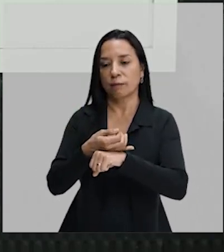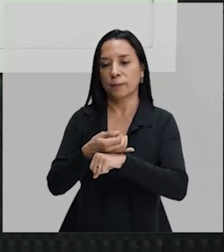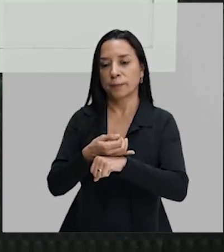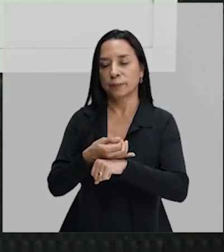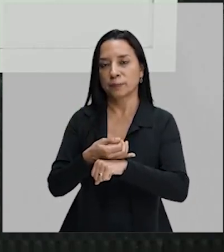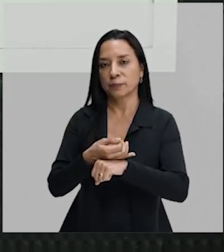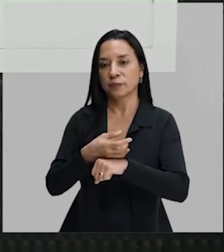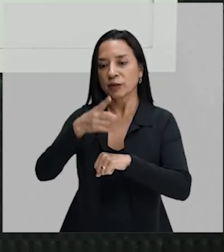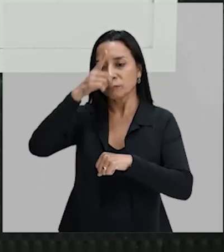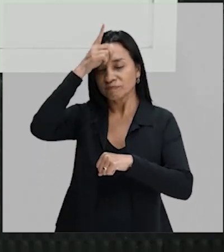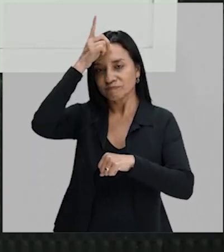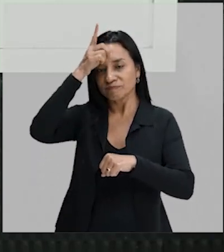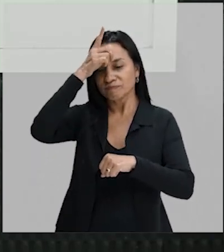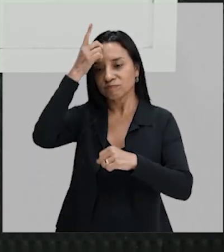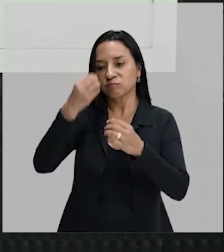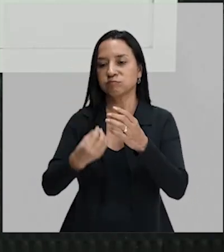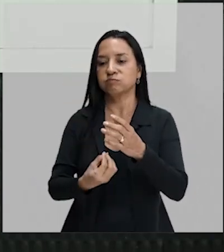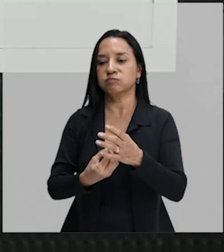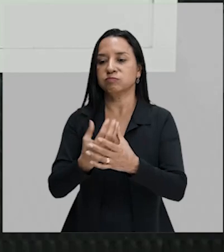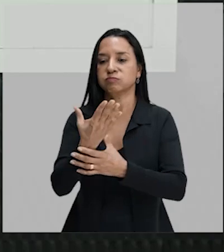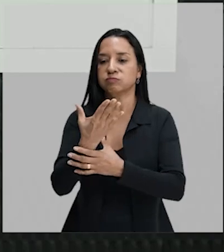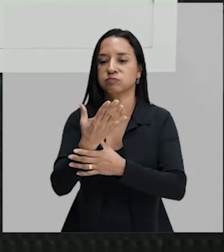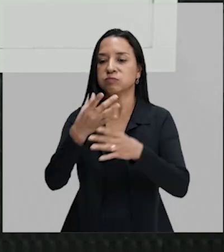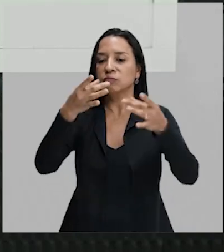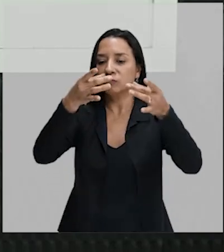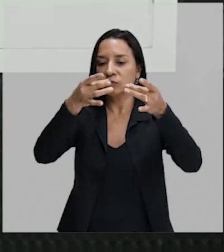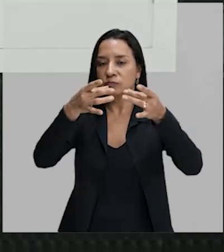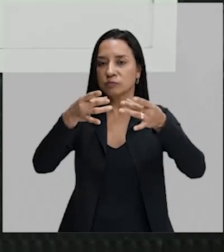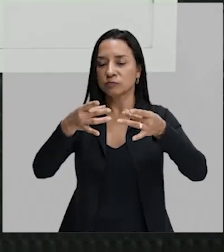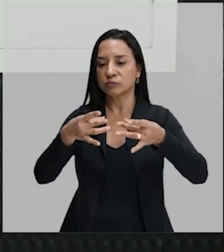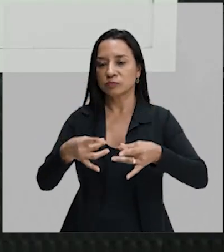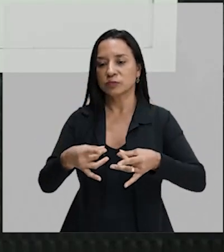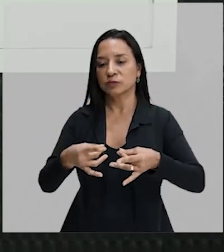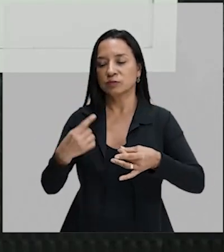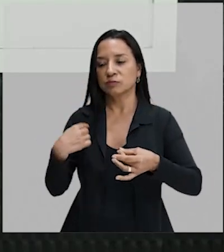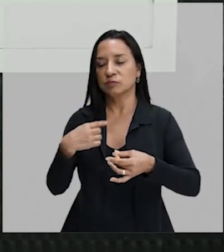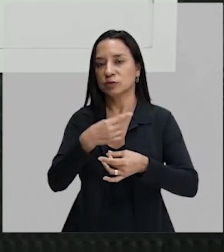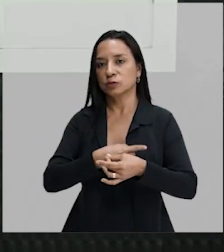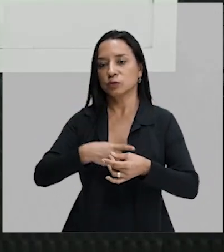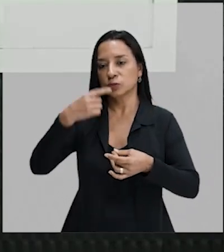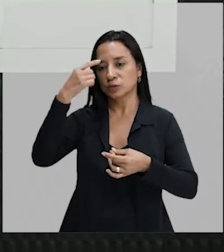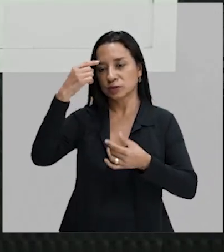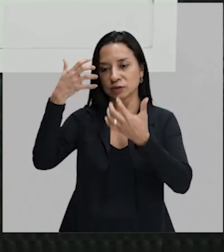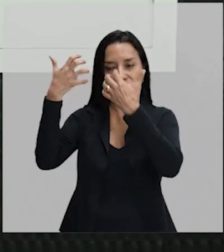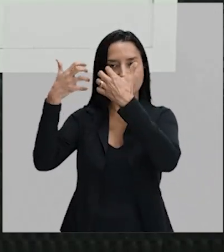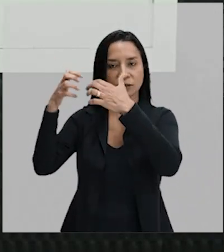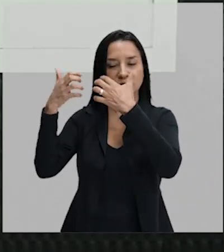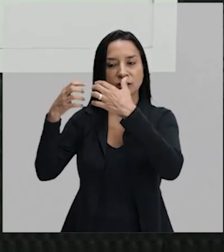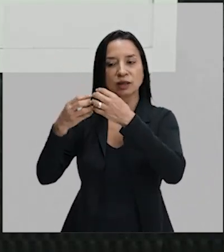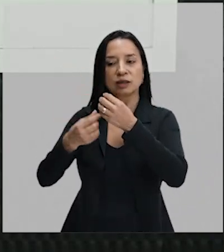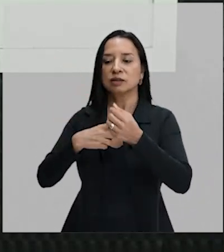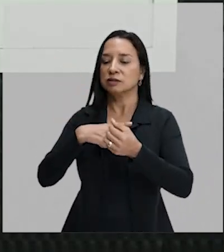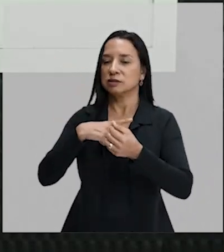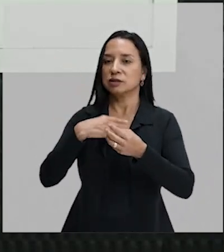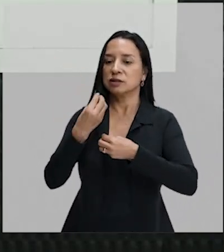a criar, a descrever as nossas ideias, que nós podemos tomar como